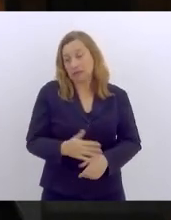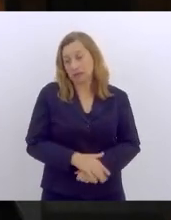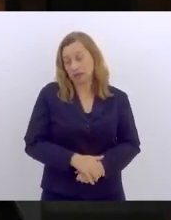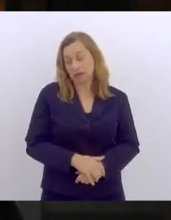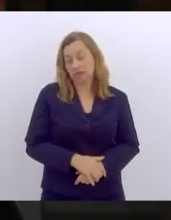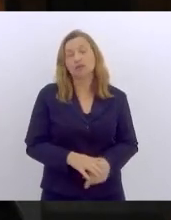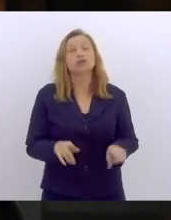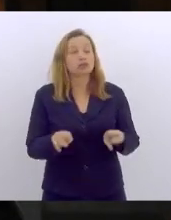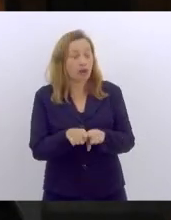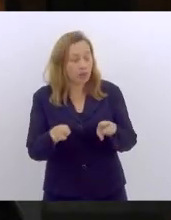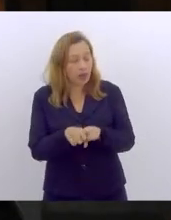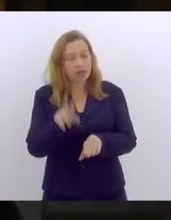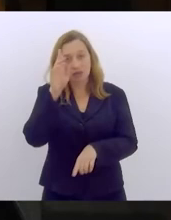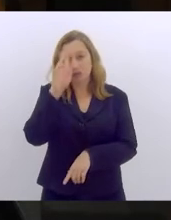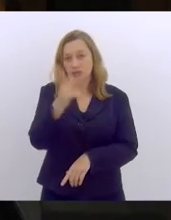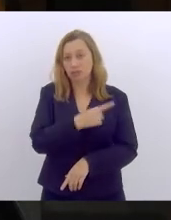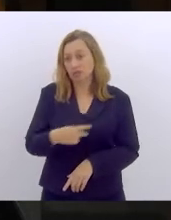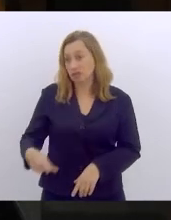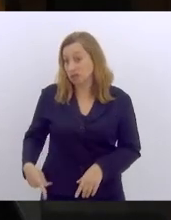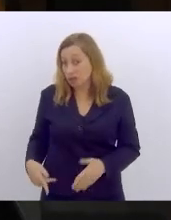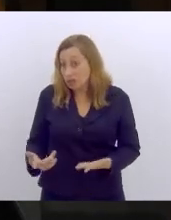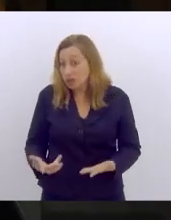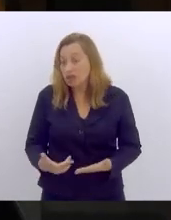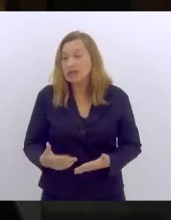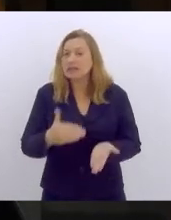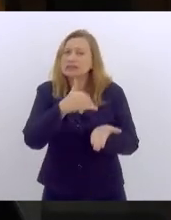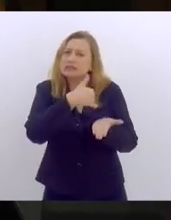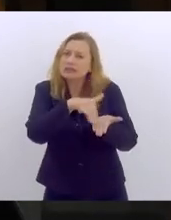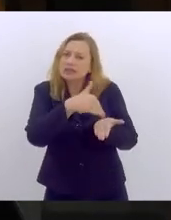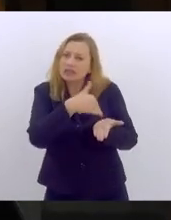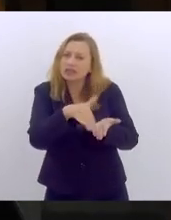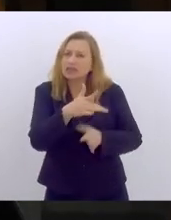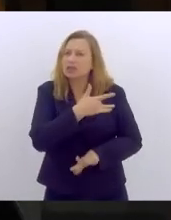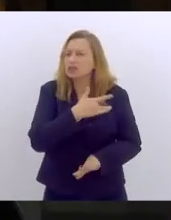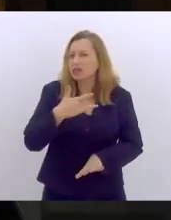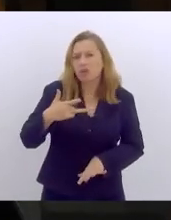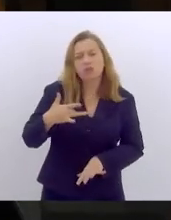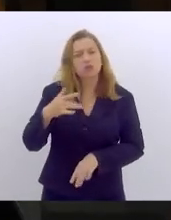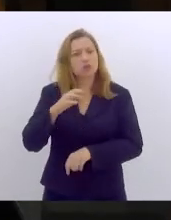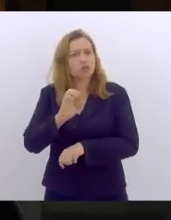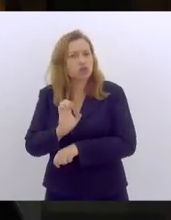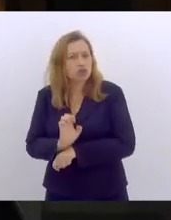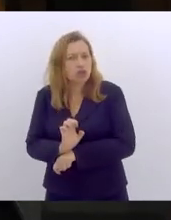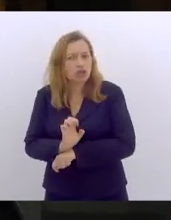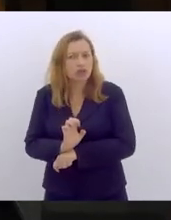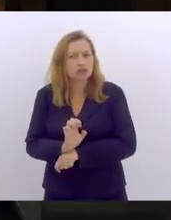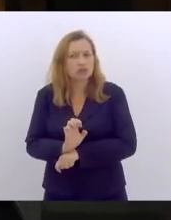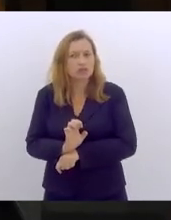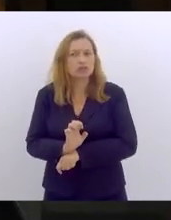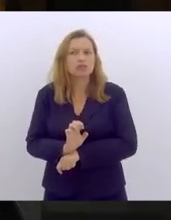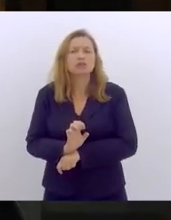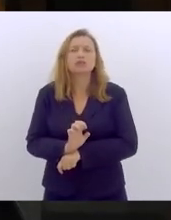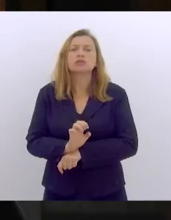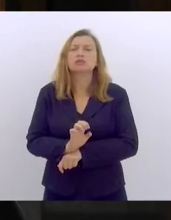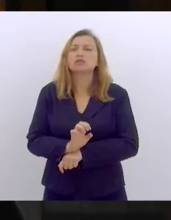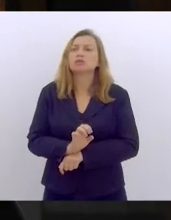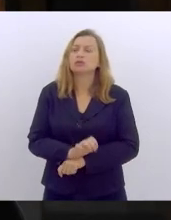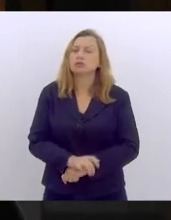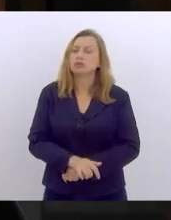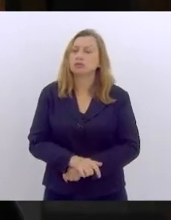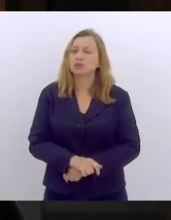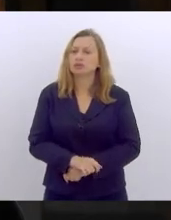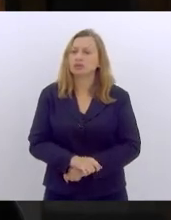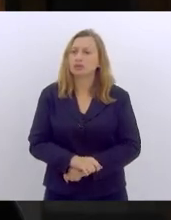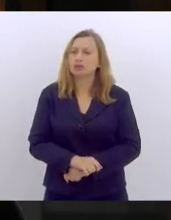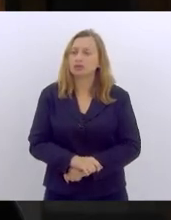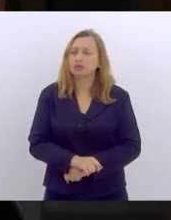Além disso, senhora presidente, na Secretaria de Saúde do Estado, ainda funcionam